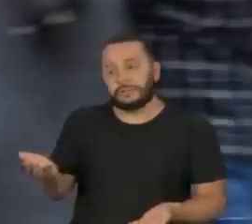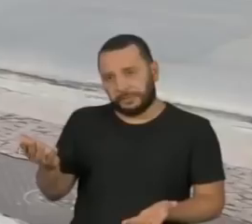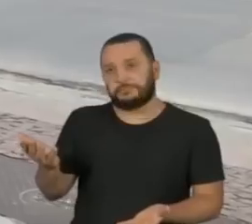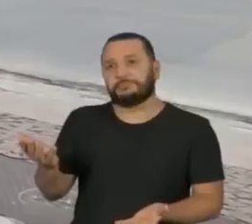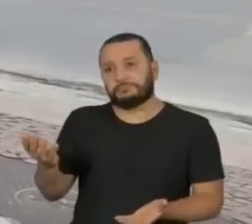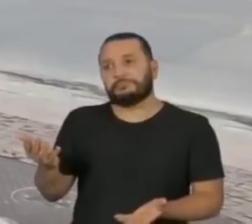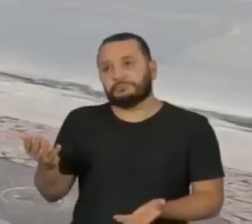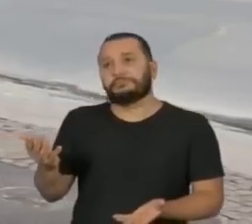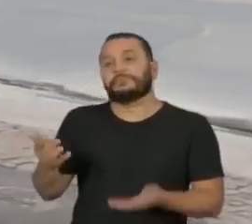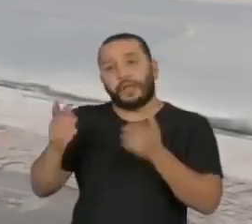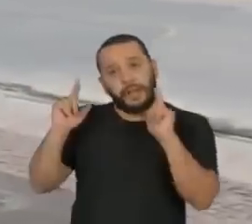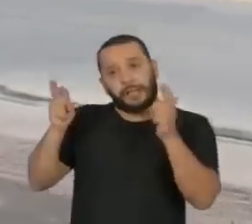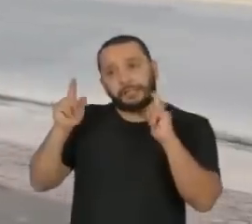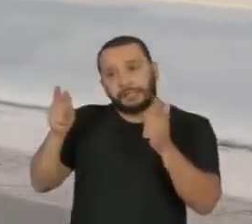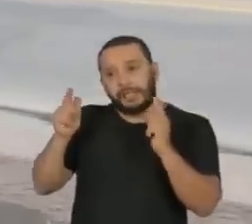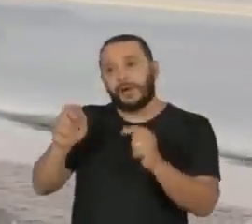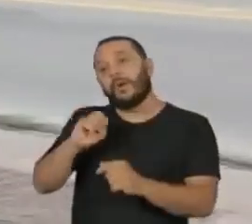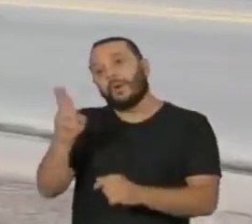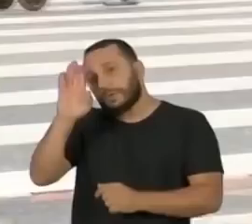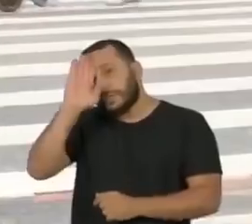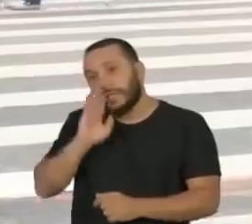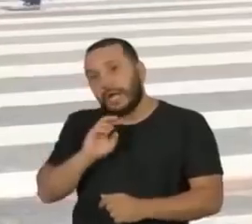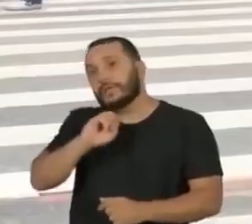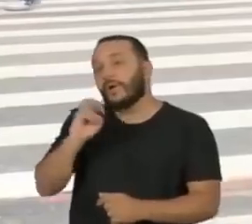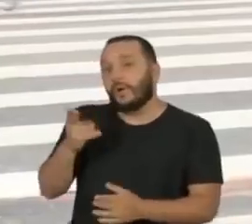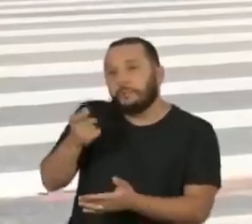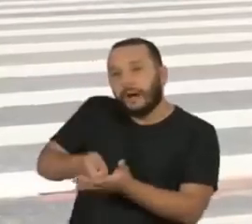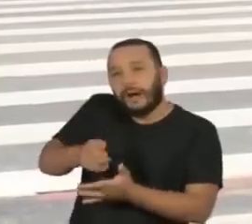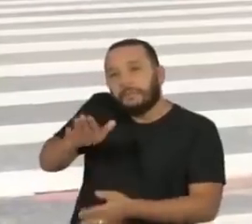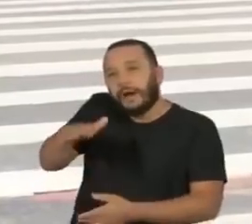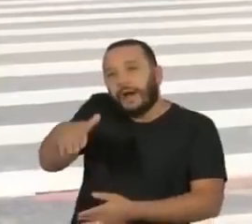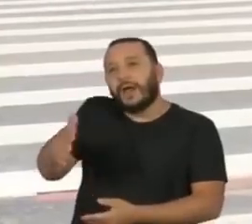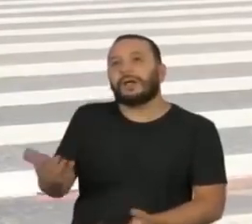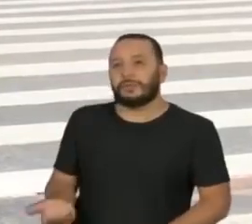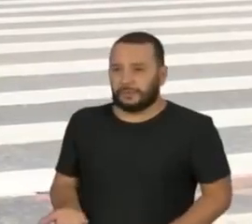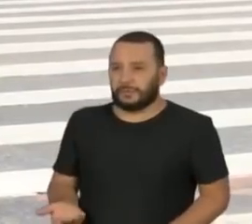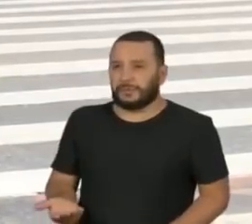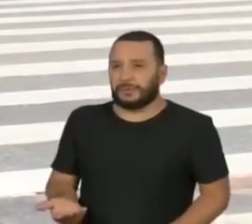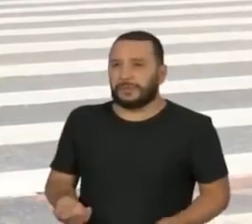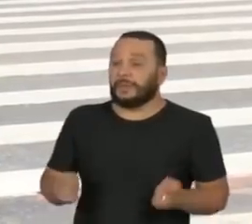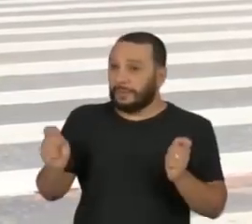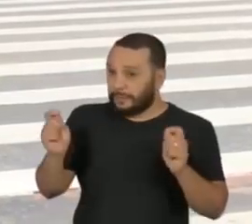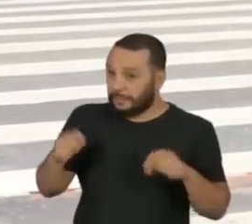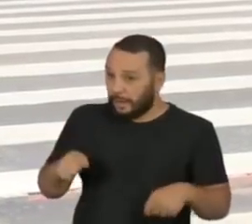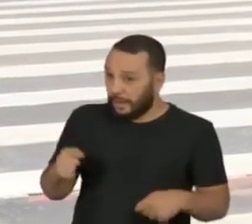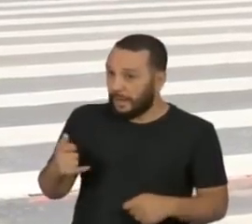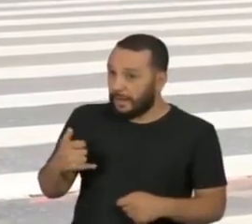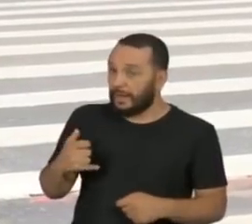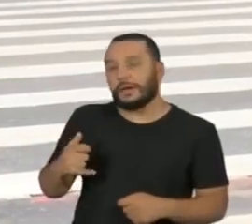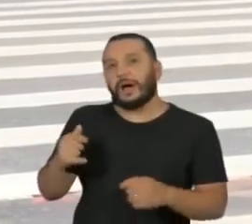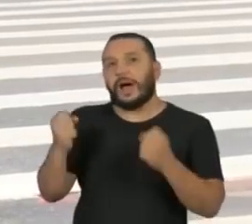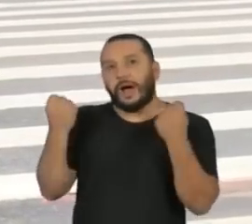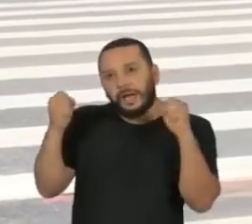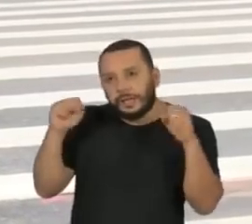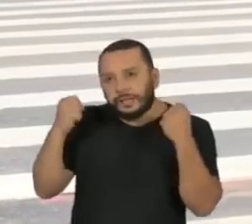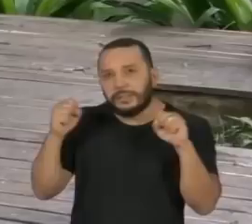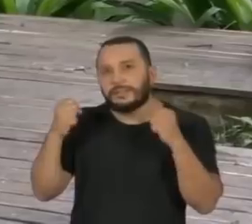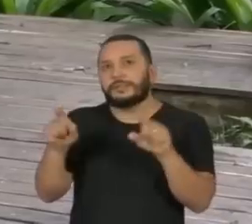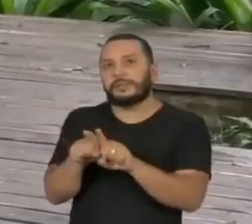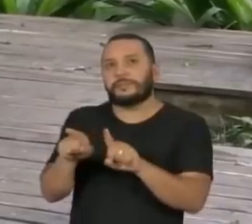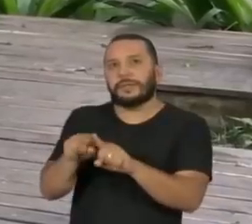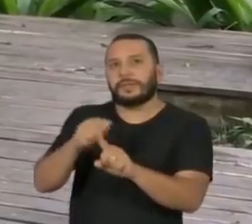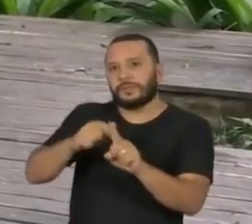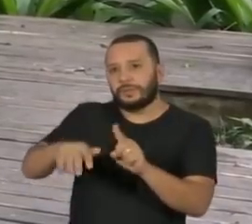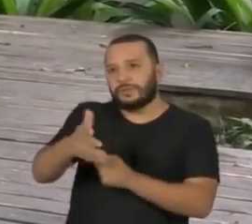Graciosamente, ou então a um preço simbólico, ou de qualquer forma, né? Que permita não só a atividade, como a sociabilidade, que